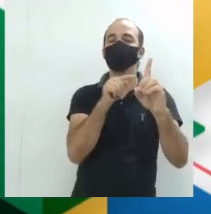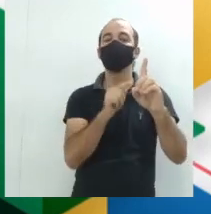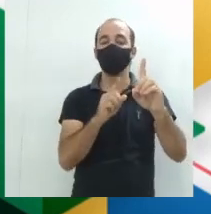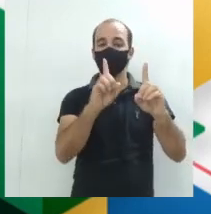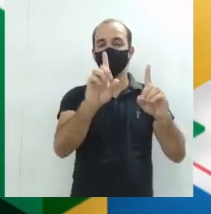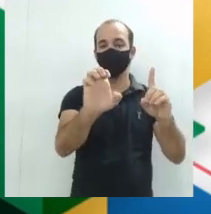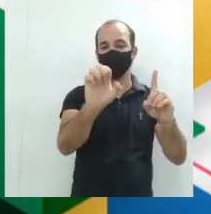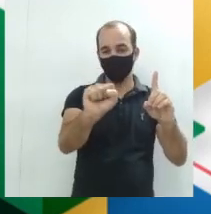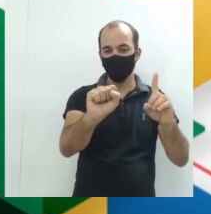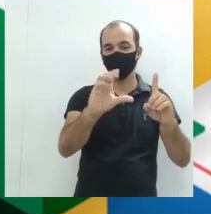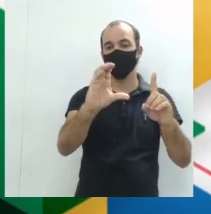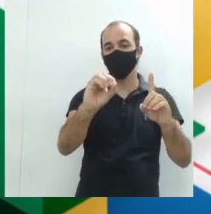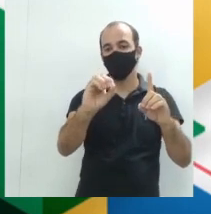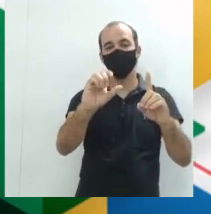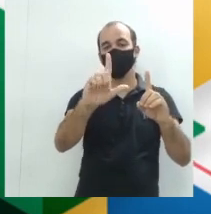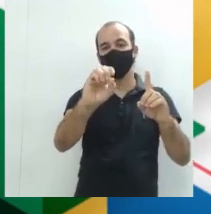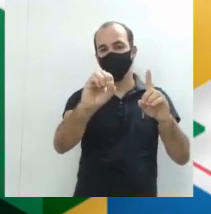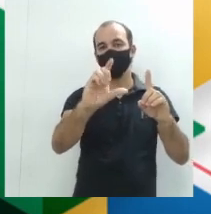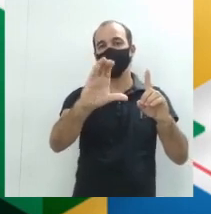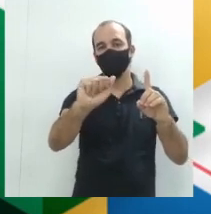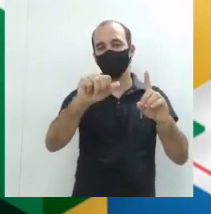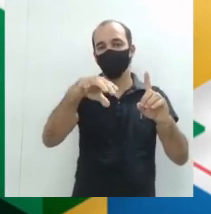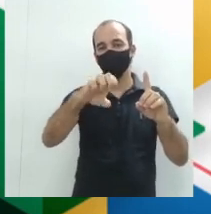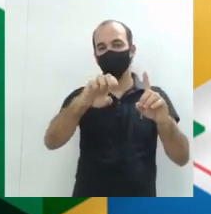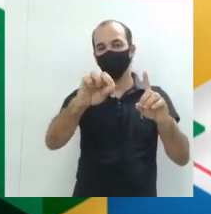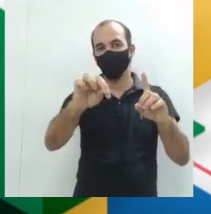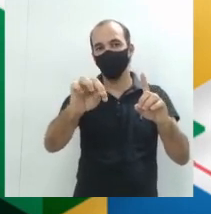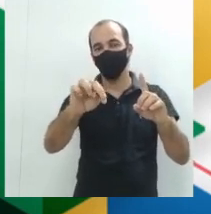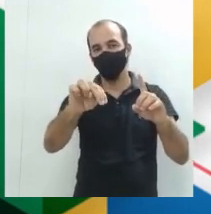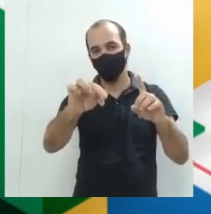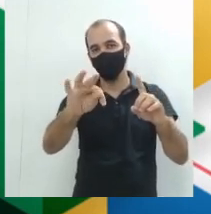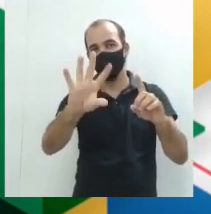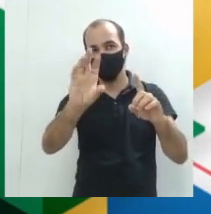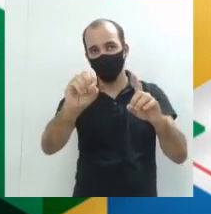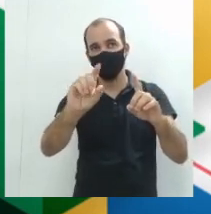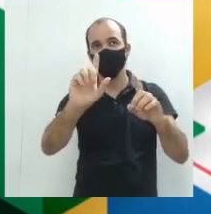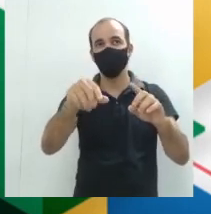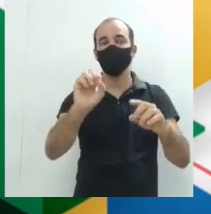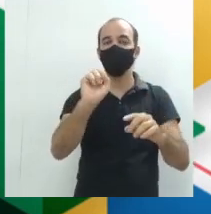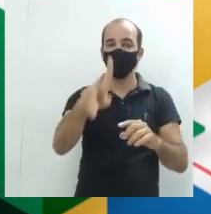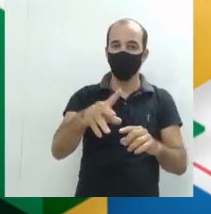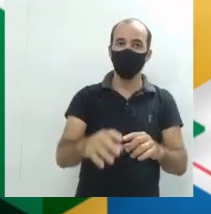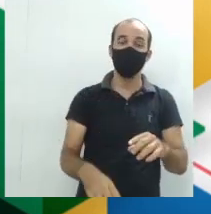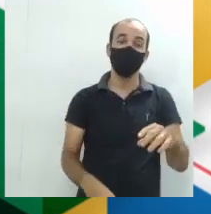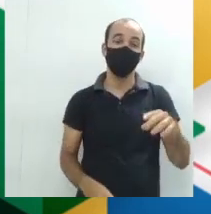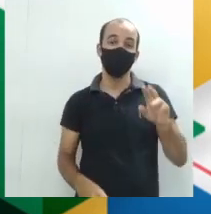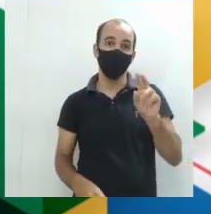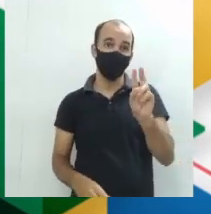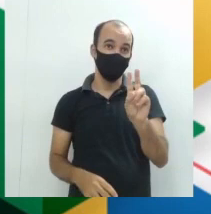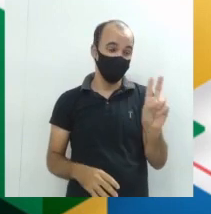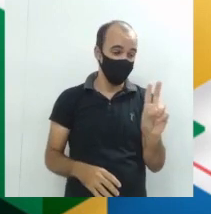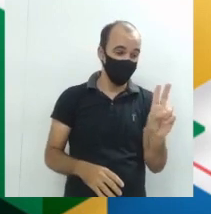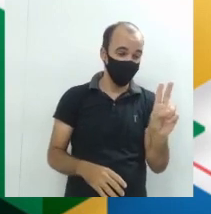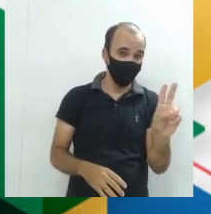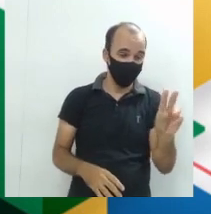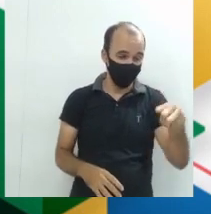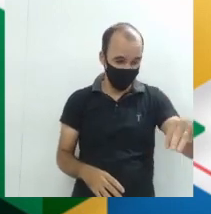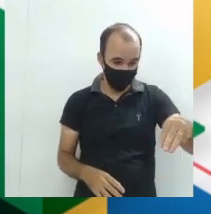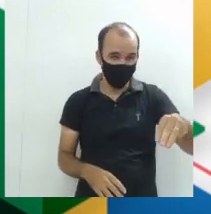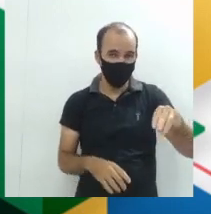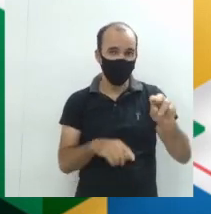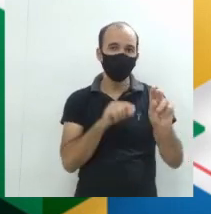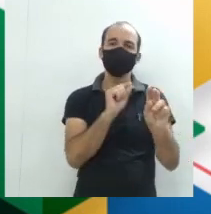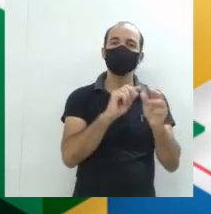gente. VM, tá vendo que tem essa flechinha em cima? Chamamos de velocidade vetorial média.